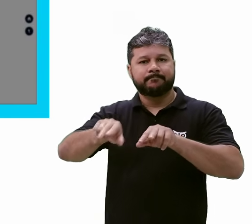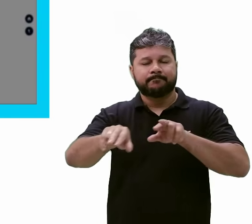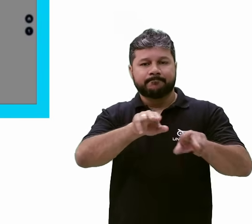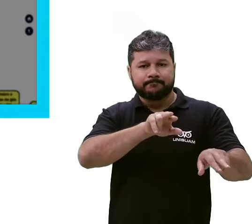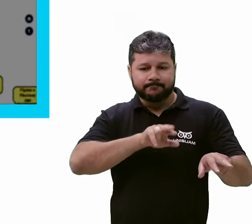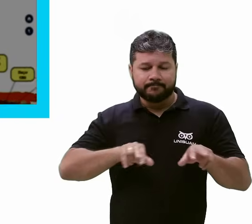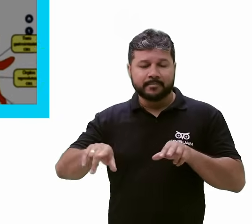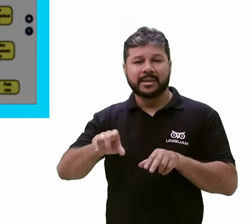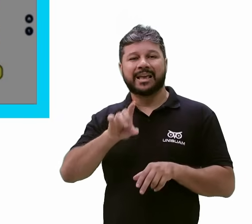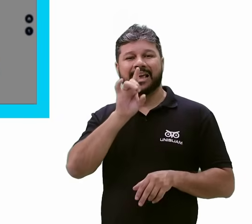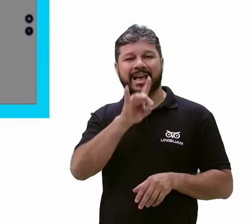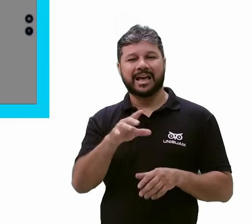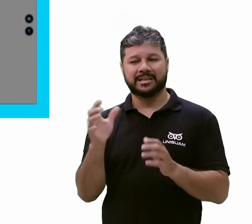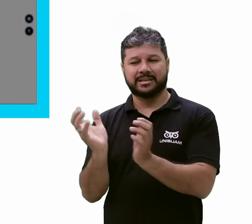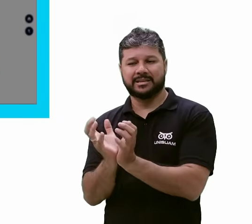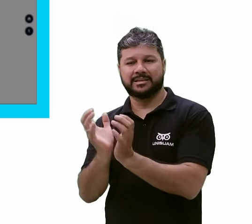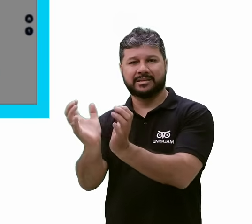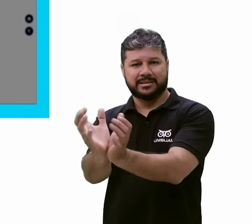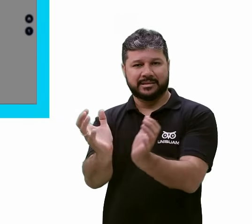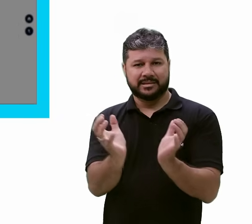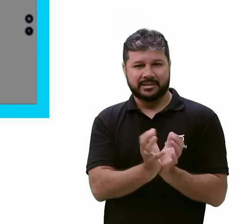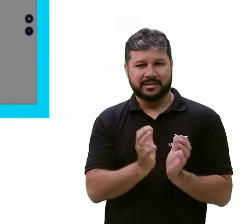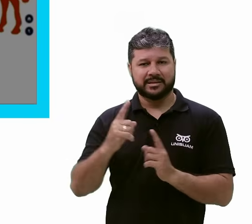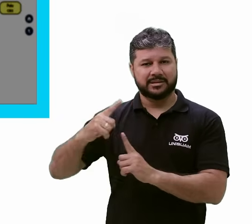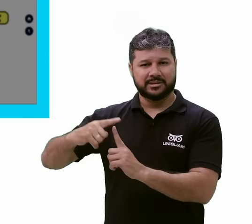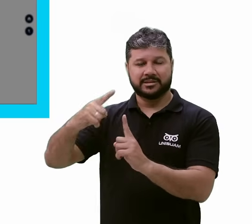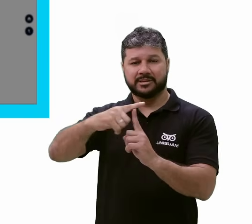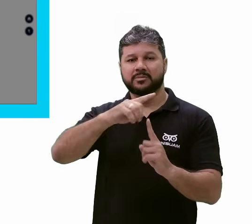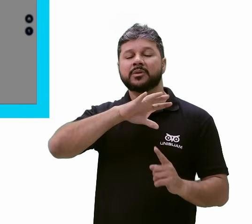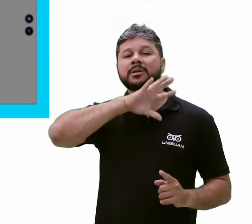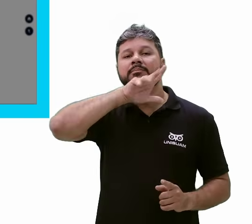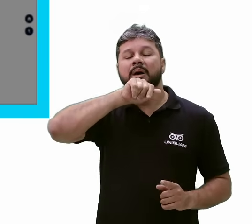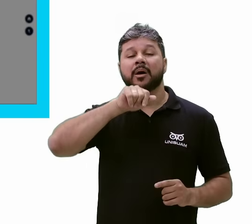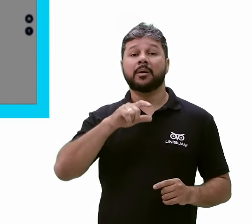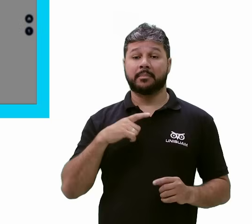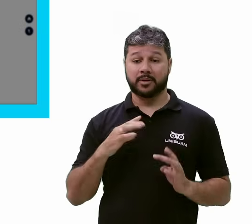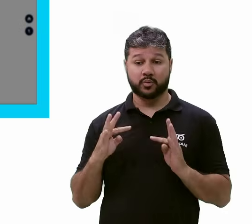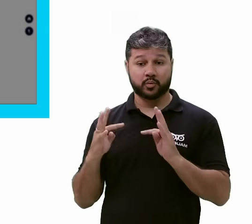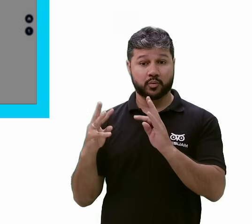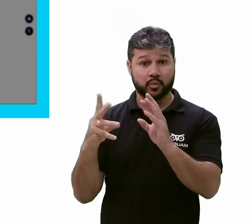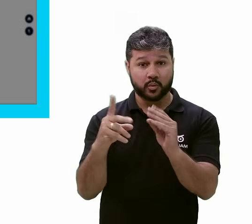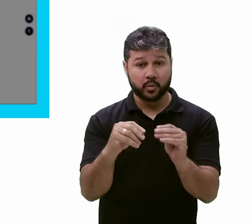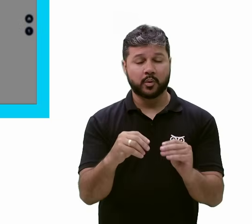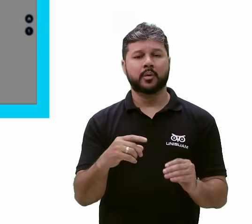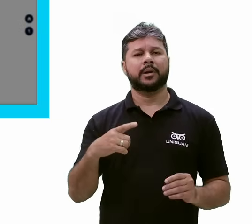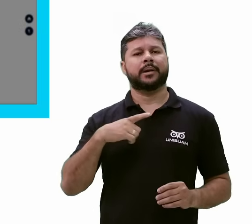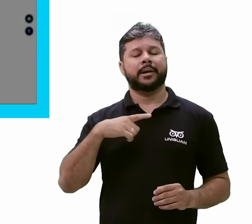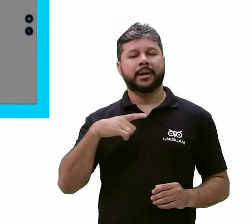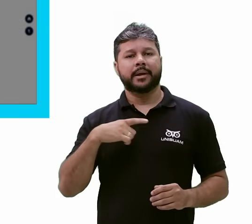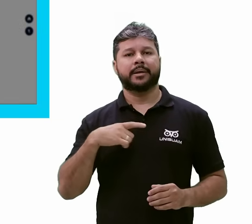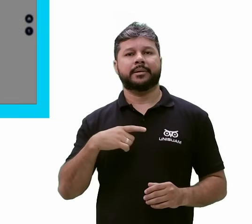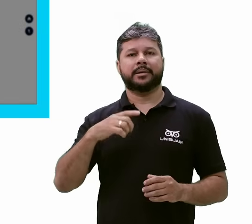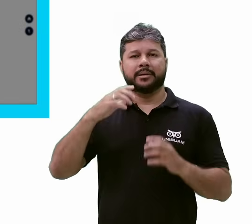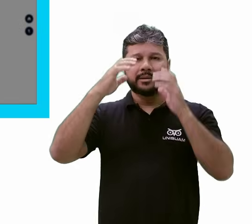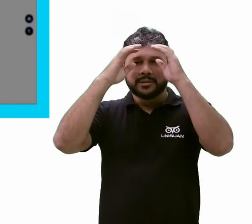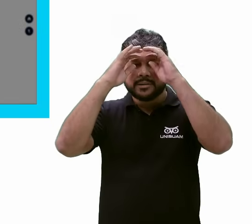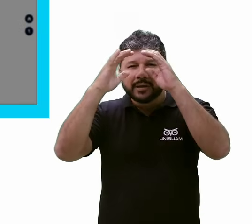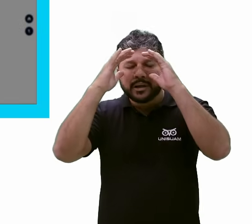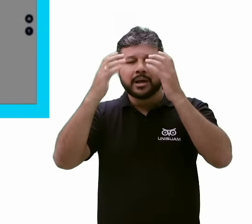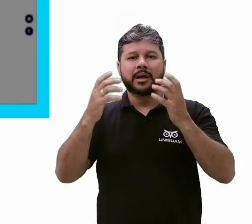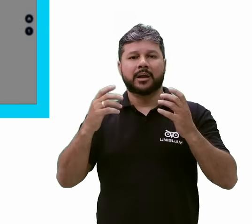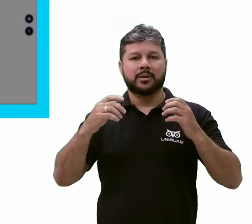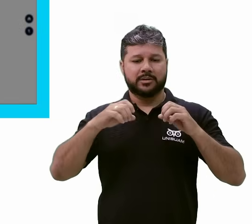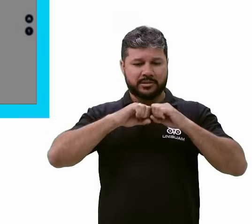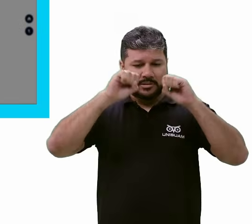distribuição diferenciada em cada espécie, tá? Mas a gente tem todas elas agindo em